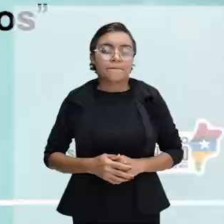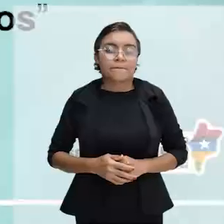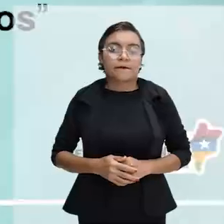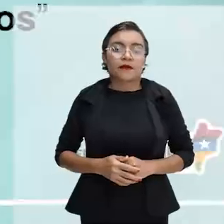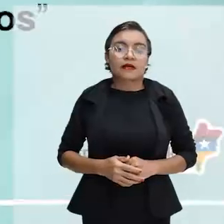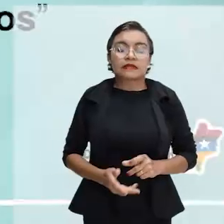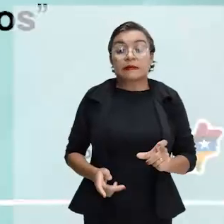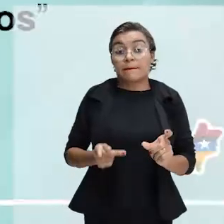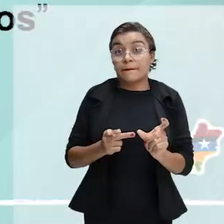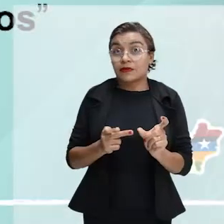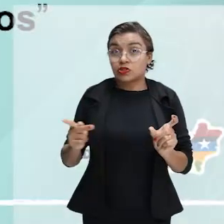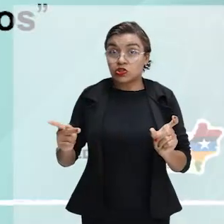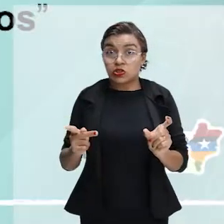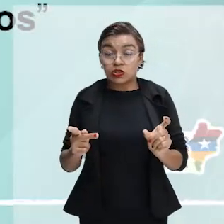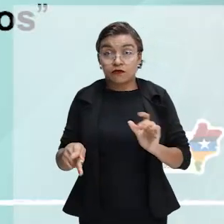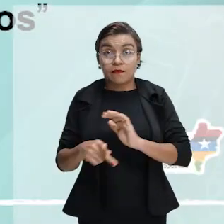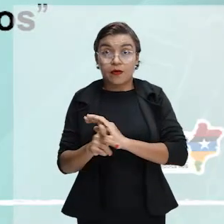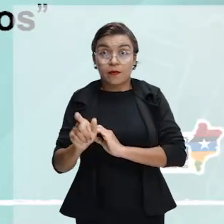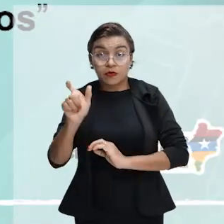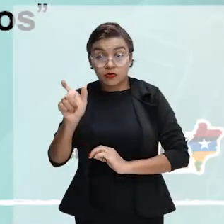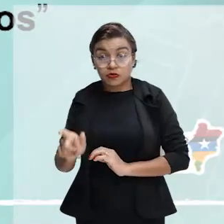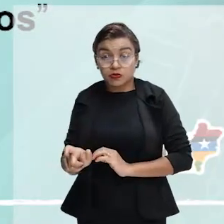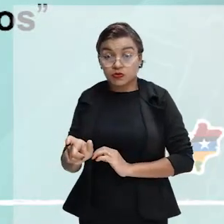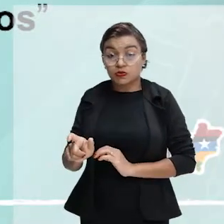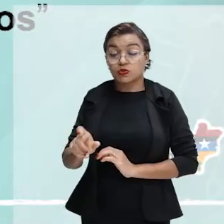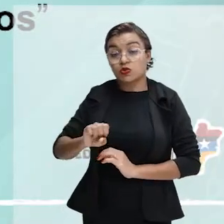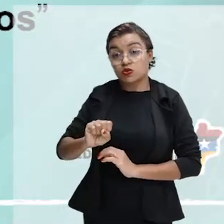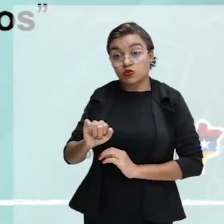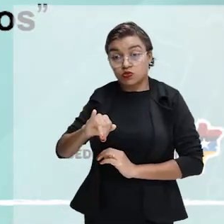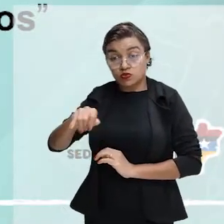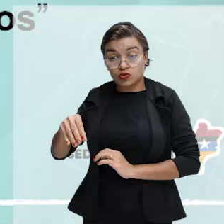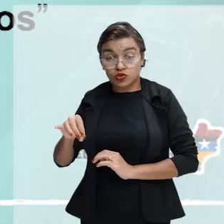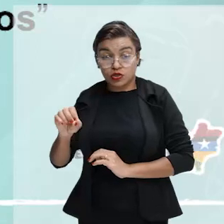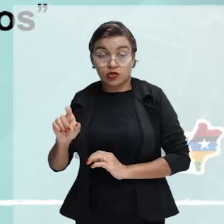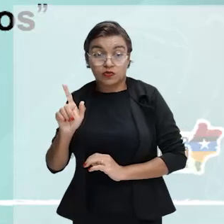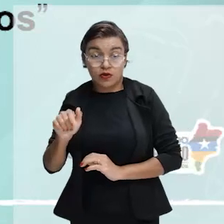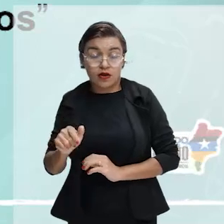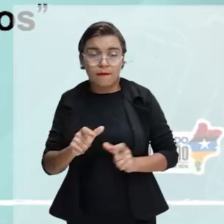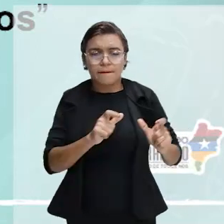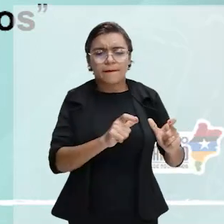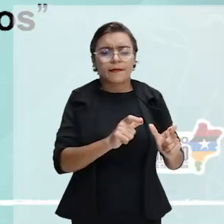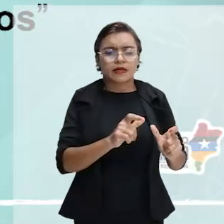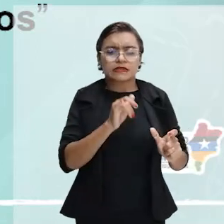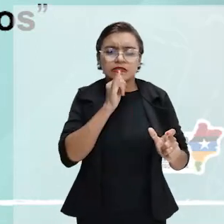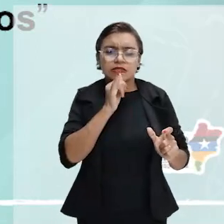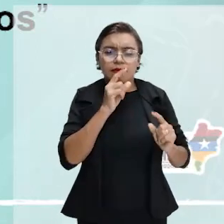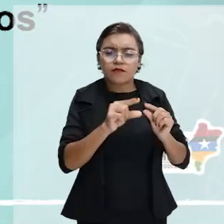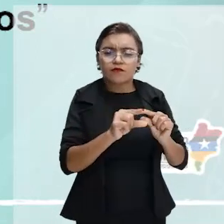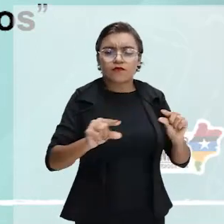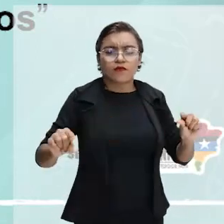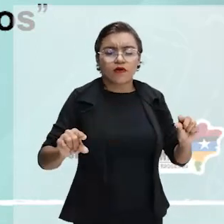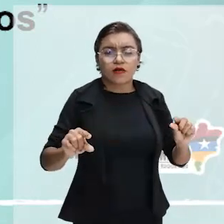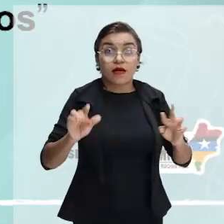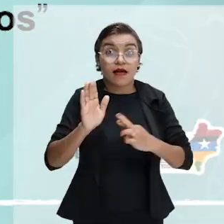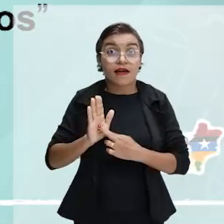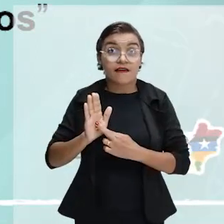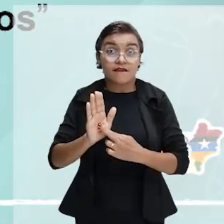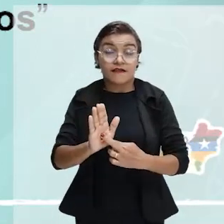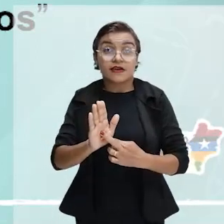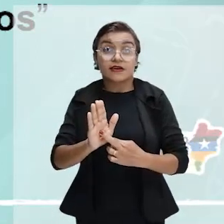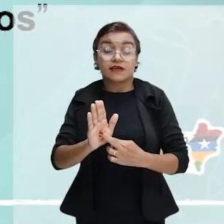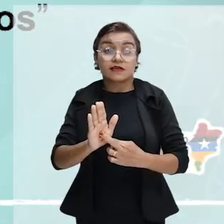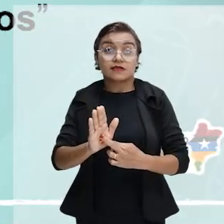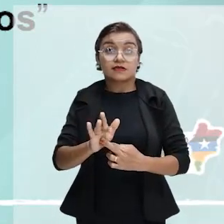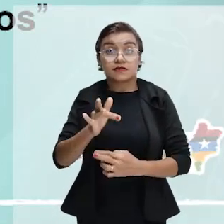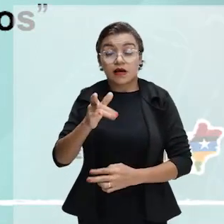Predicativo do sujeito, como eu falei anteriormente, e aí o posicionamento se dá pelo fato de fazer referência ao sujeito da